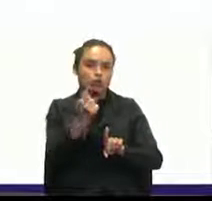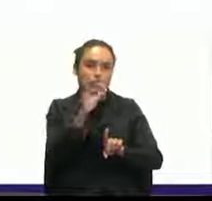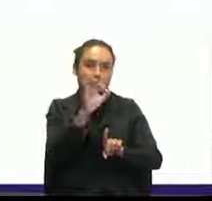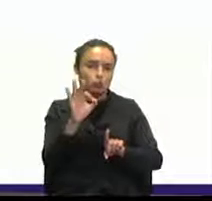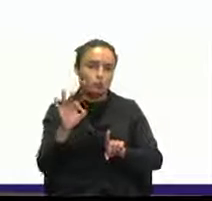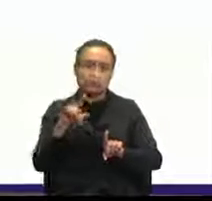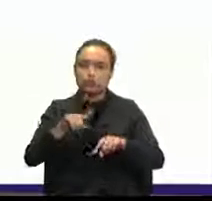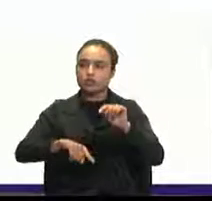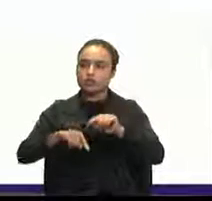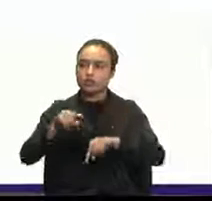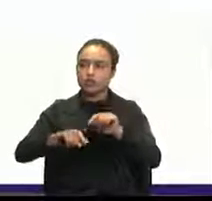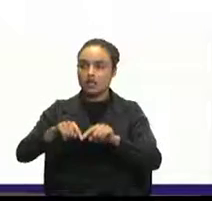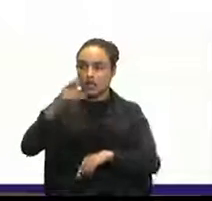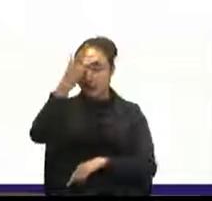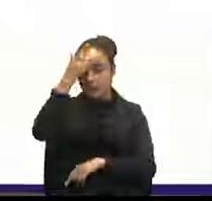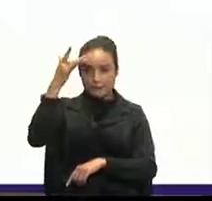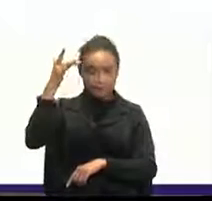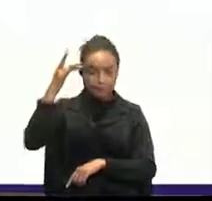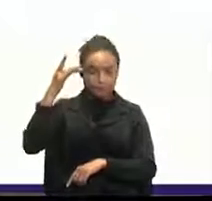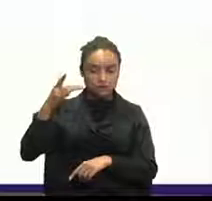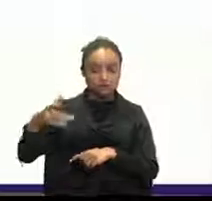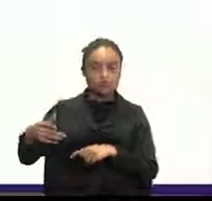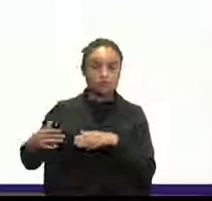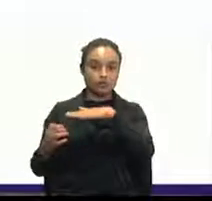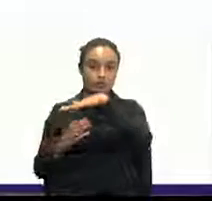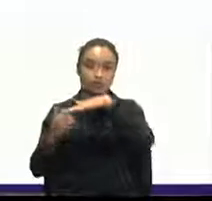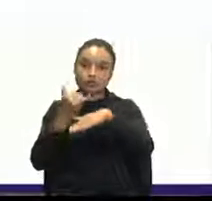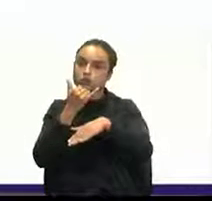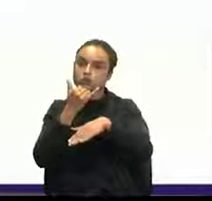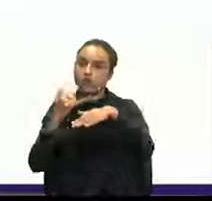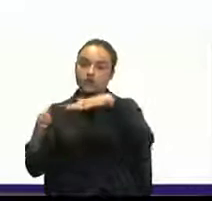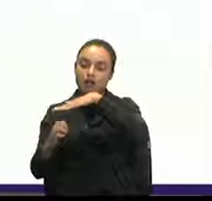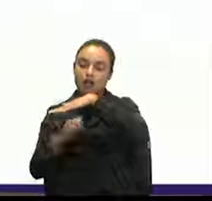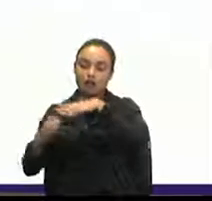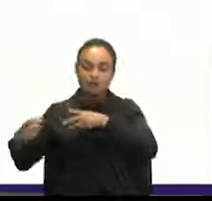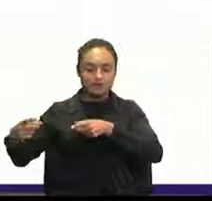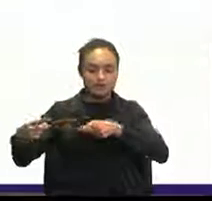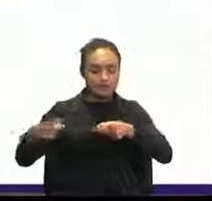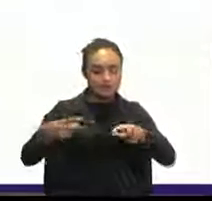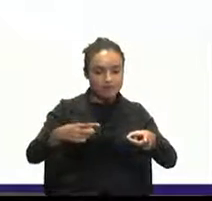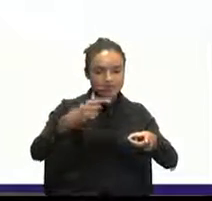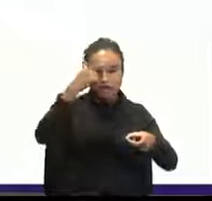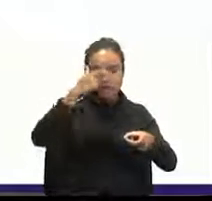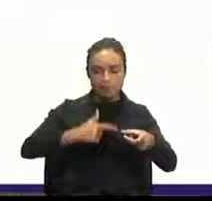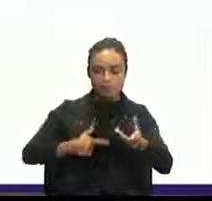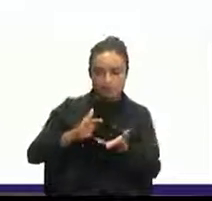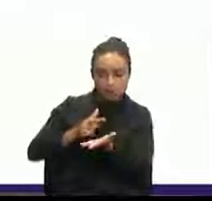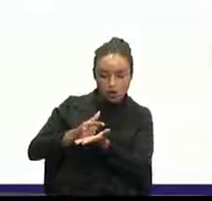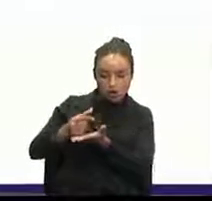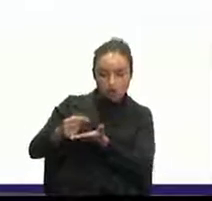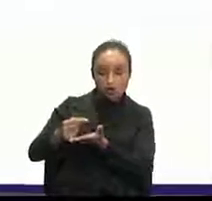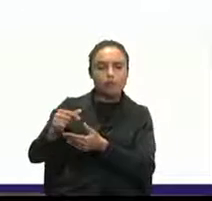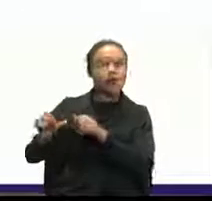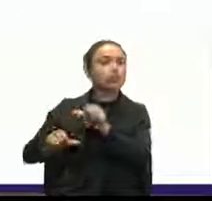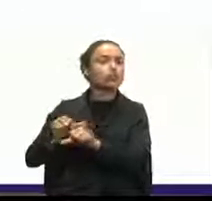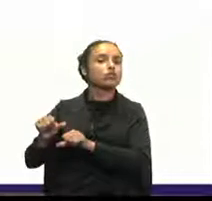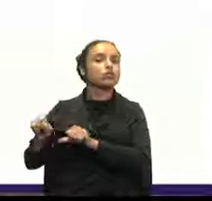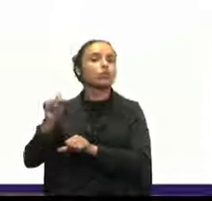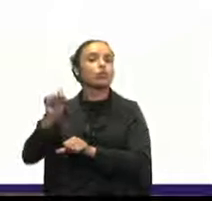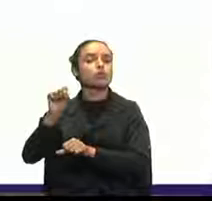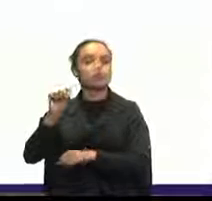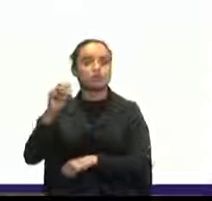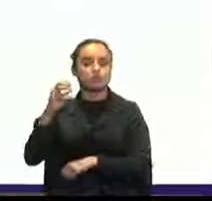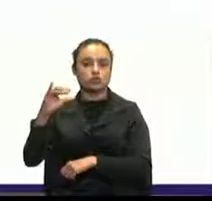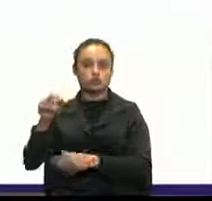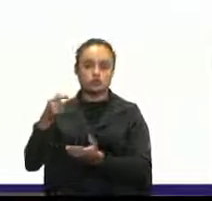sócia dessa empresa ea compra de uma forma bem simples após você estar cadastrado e ter saldo financeiro da